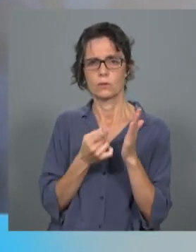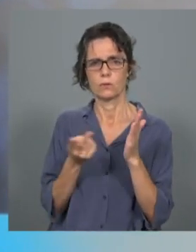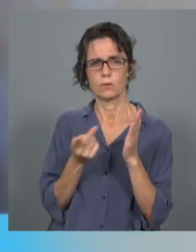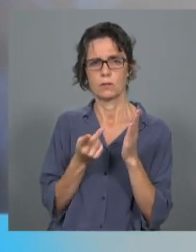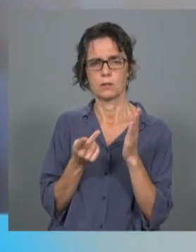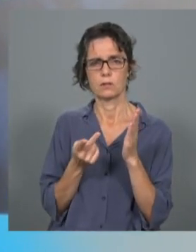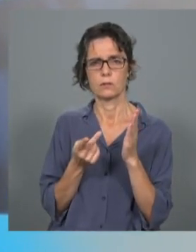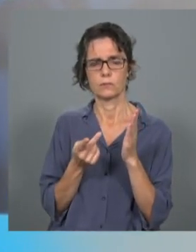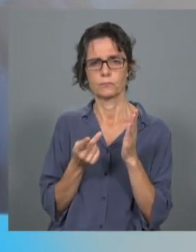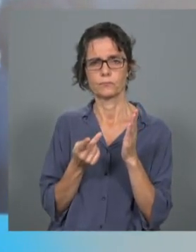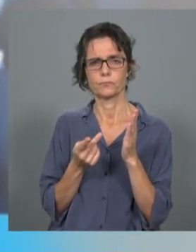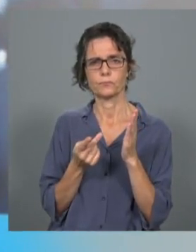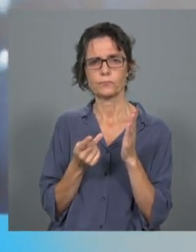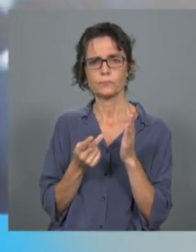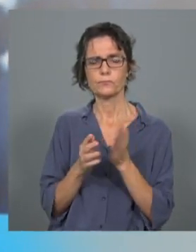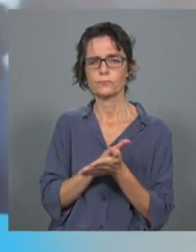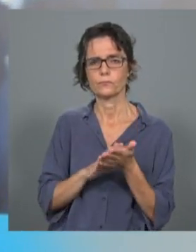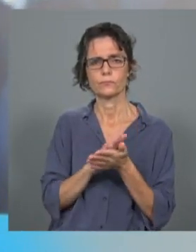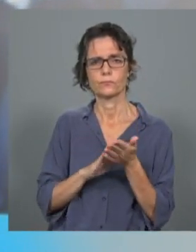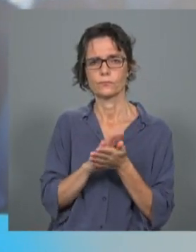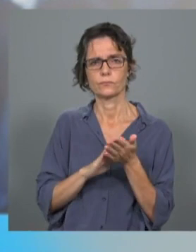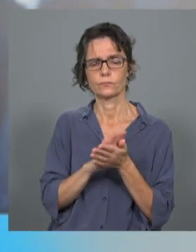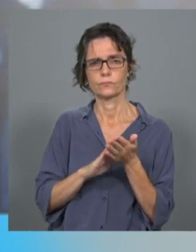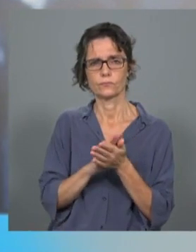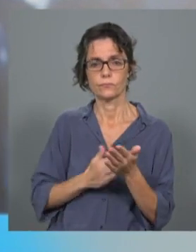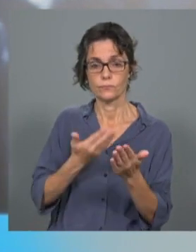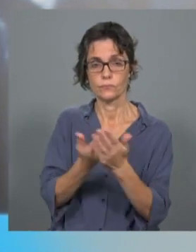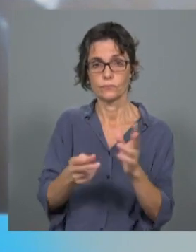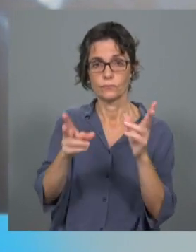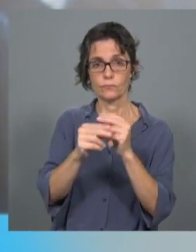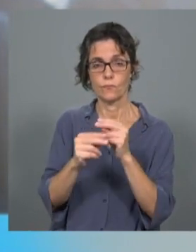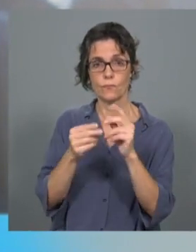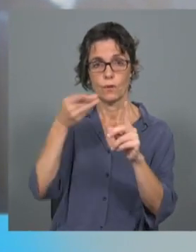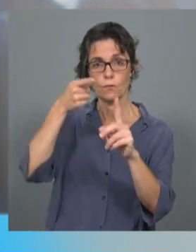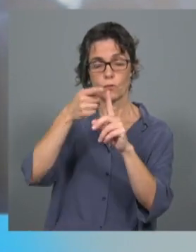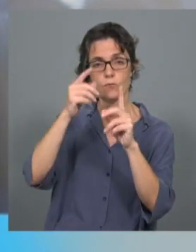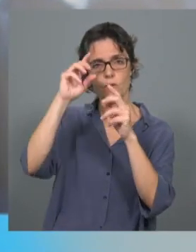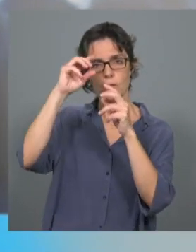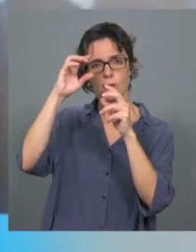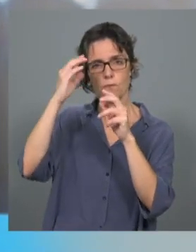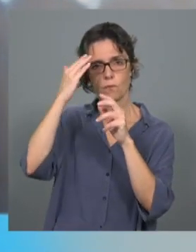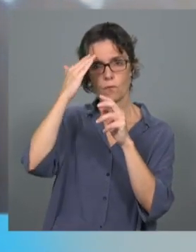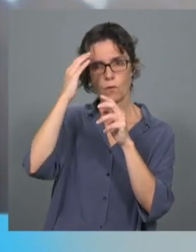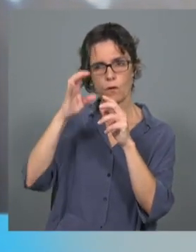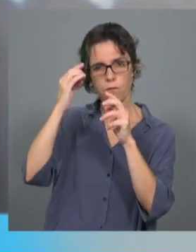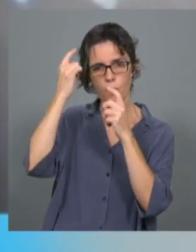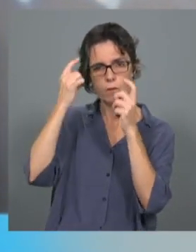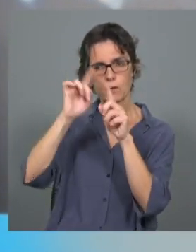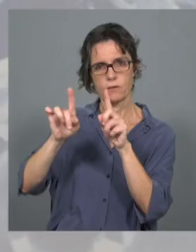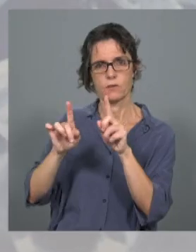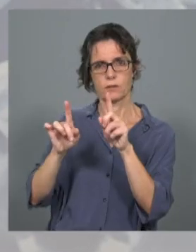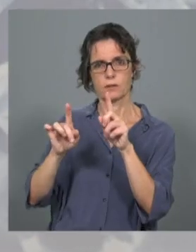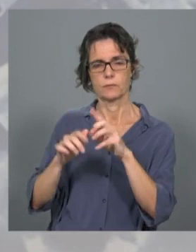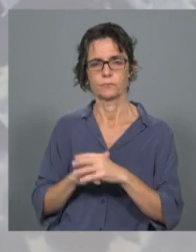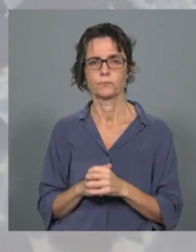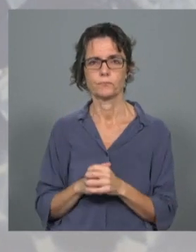2 documentos. Não são mais 2 documentos. É a proposta para pensar diferente. E nessa proposta para pensar diferente, esta